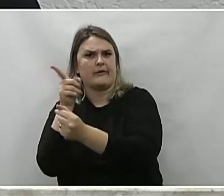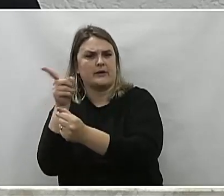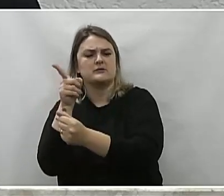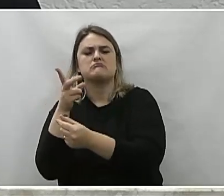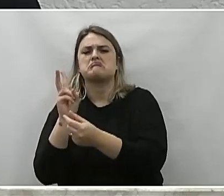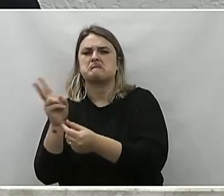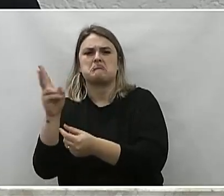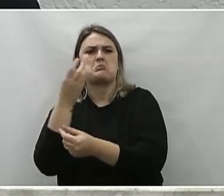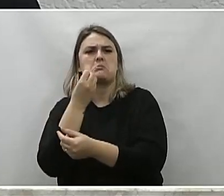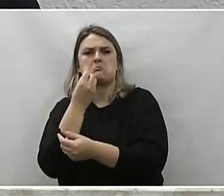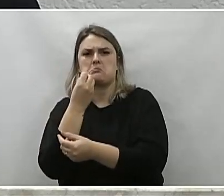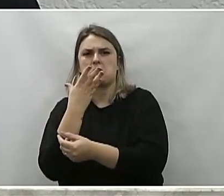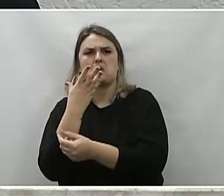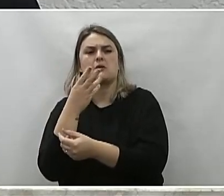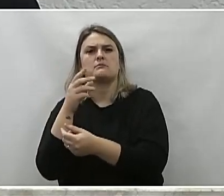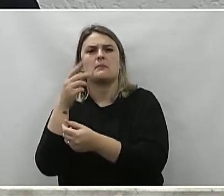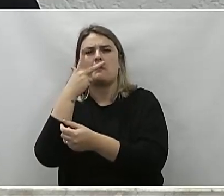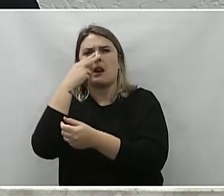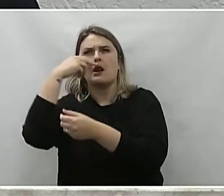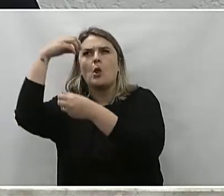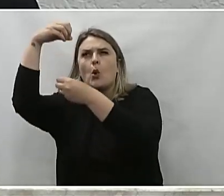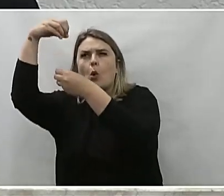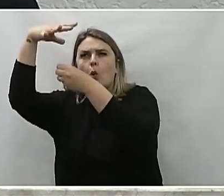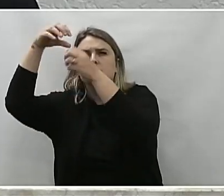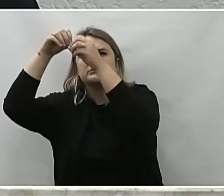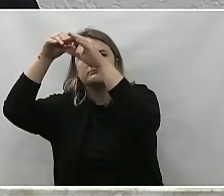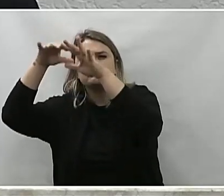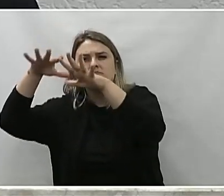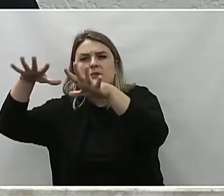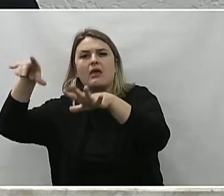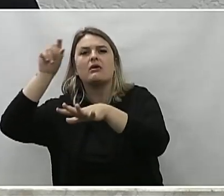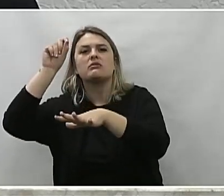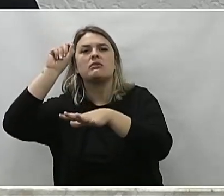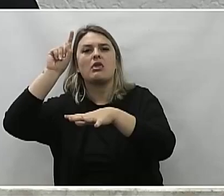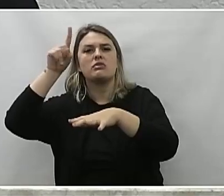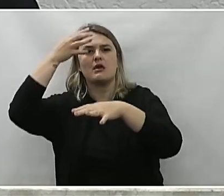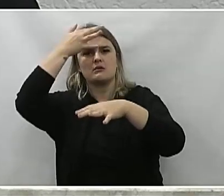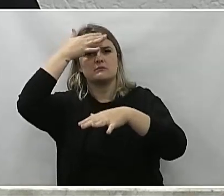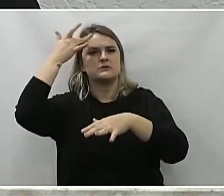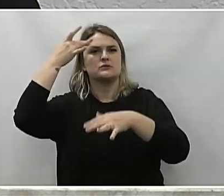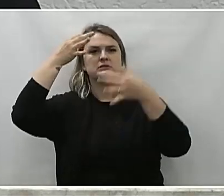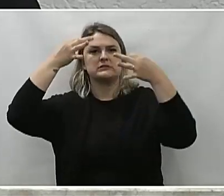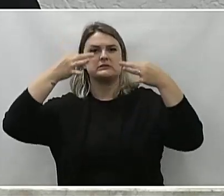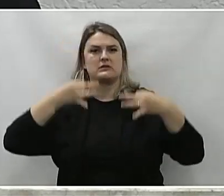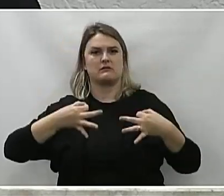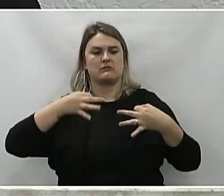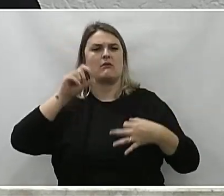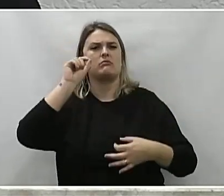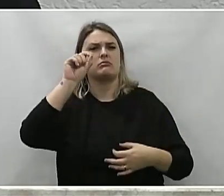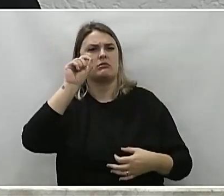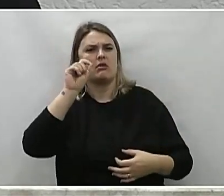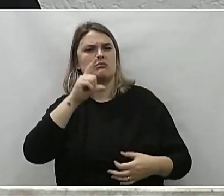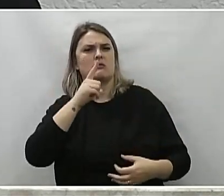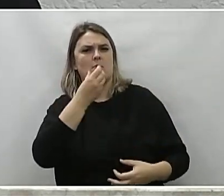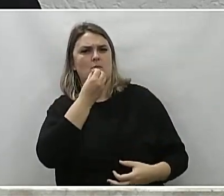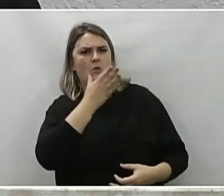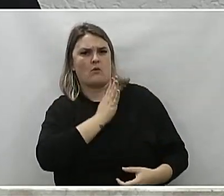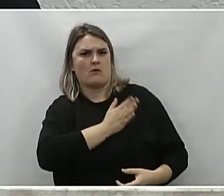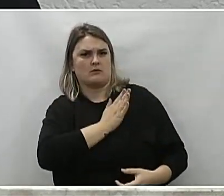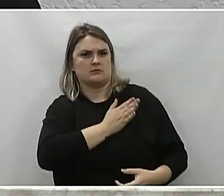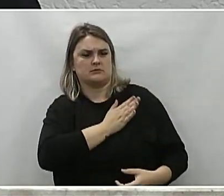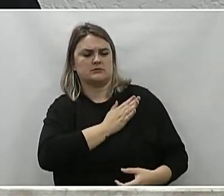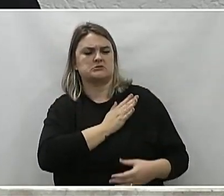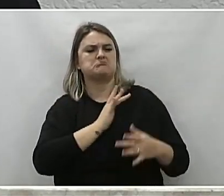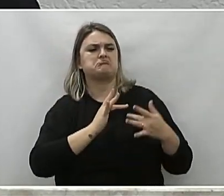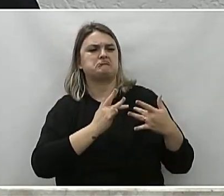é sempre bem sucedido a luz brilha na escuridão para aqueles que são corretos para aqueles que são bondosos